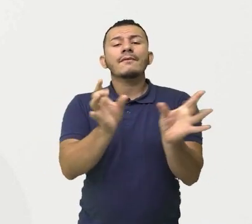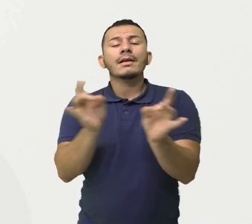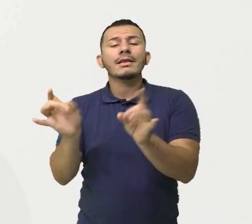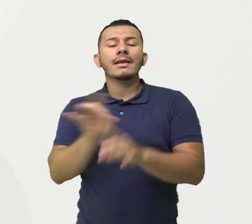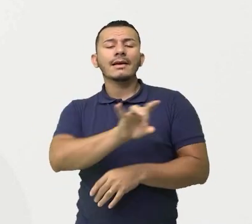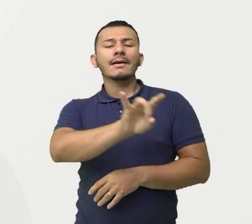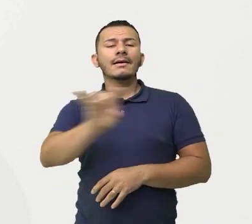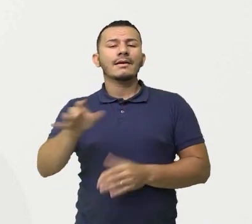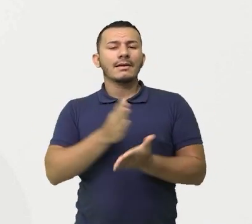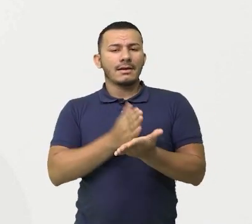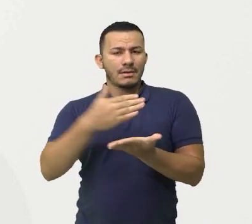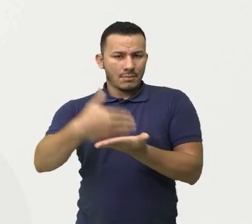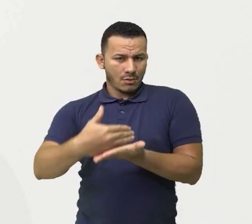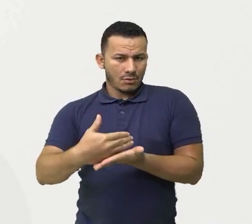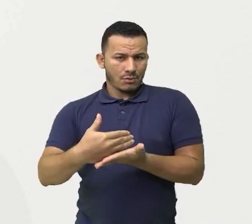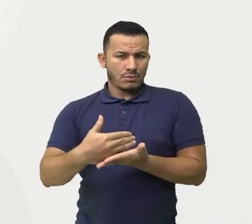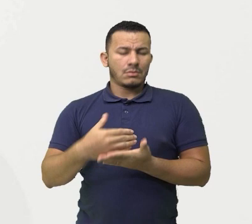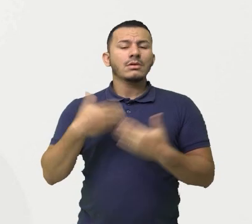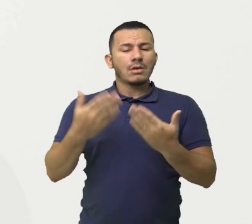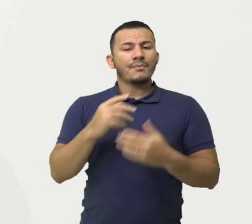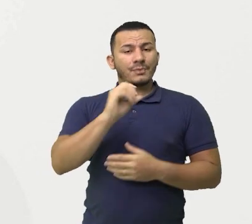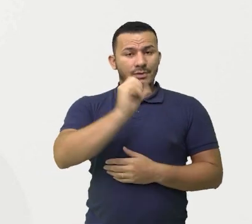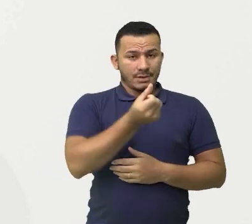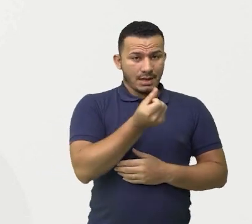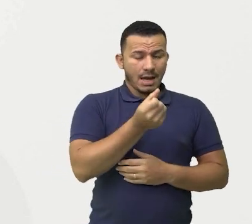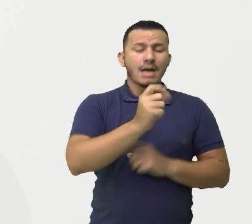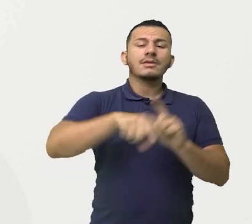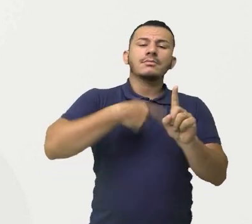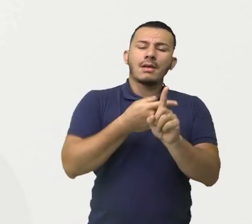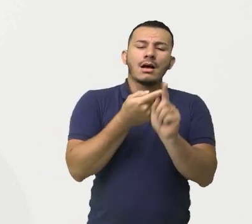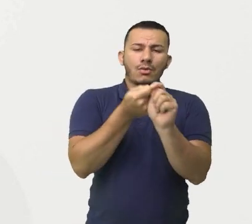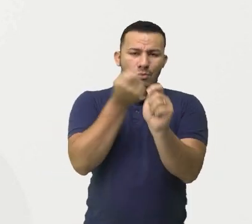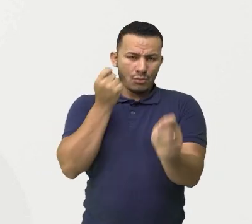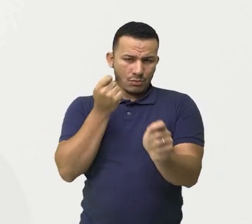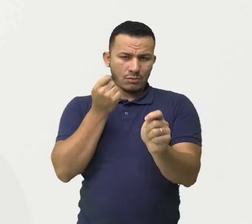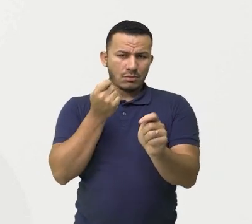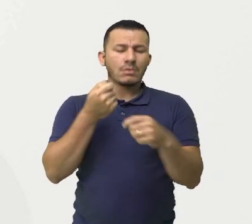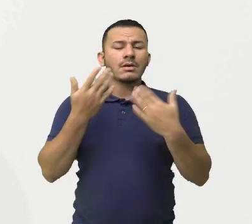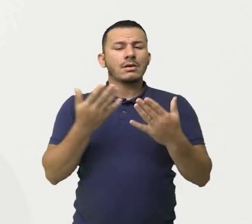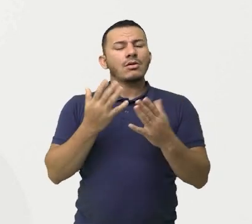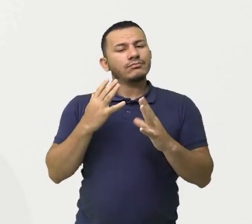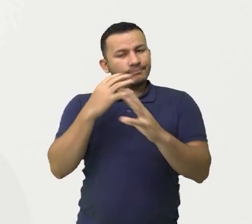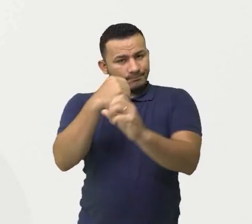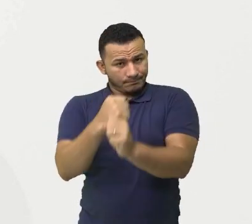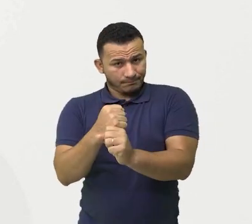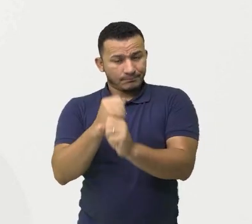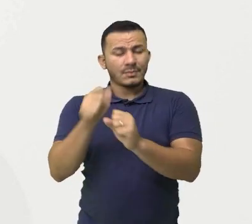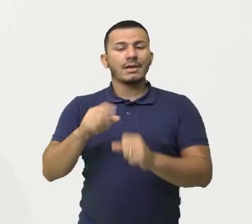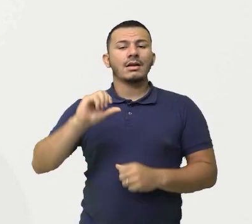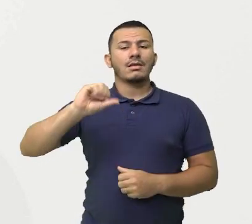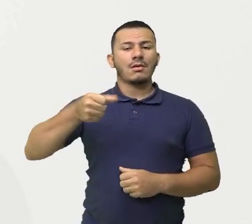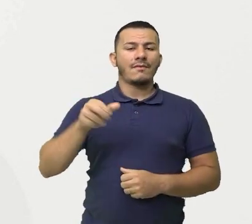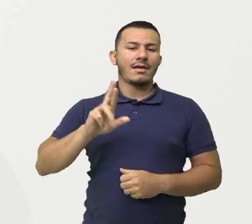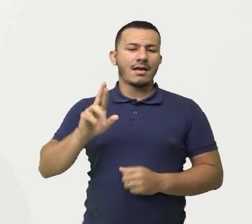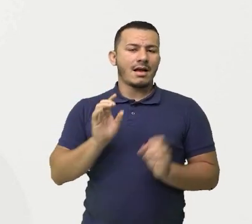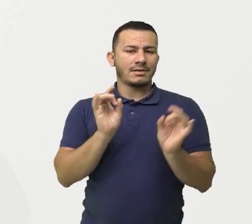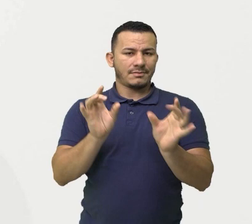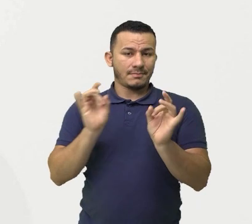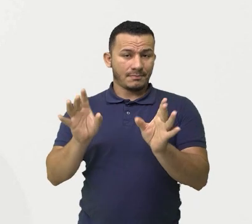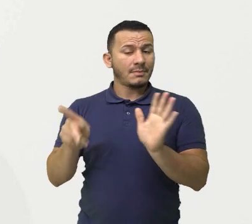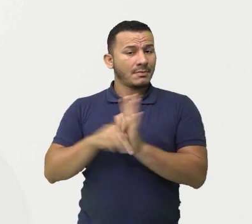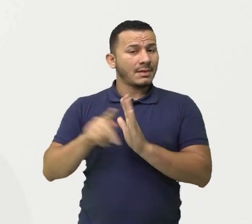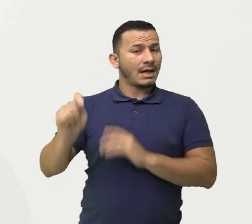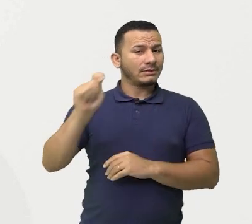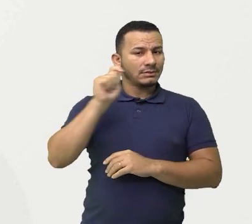é os R$6 mais o valor do lucro. Então, o bolo de cenoura será vendido por R$9.